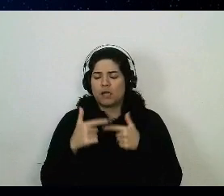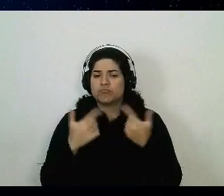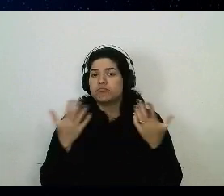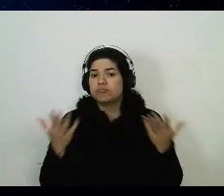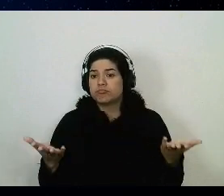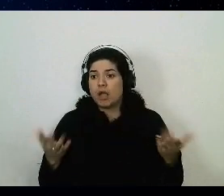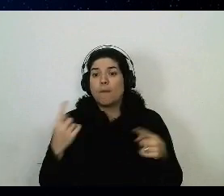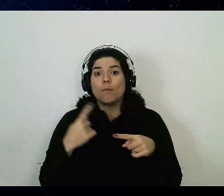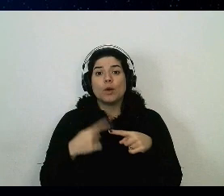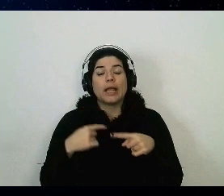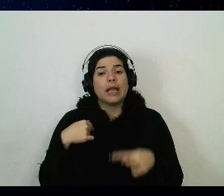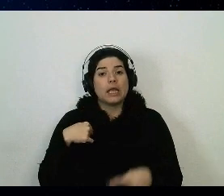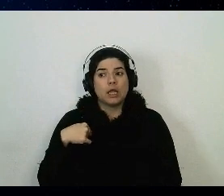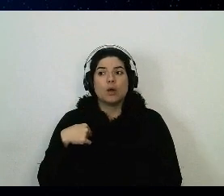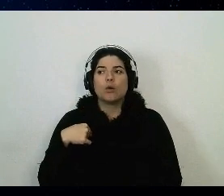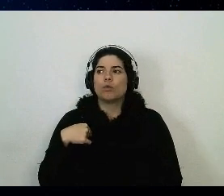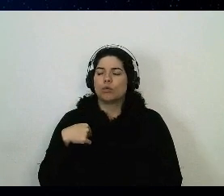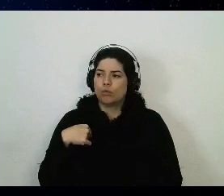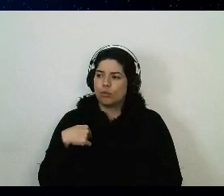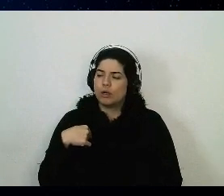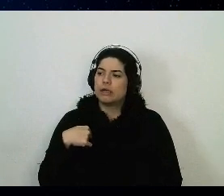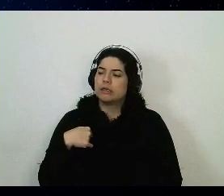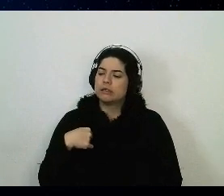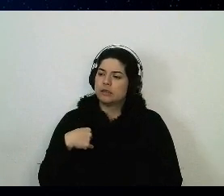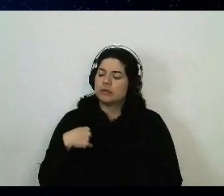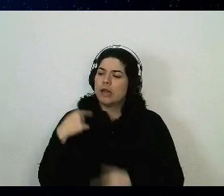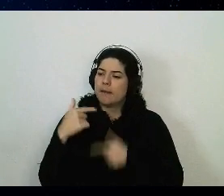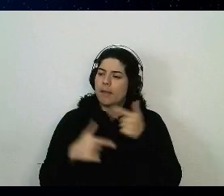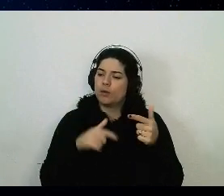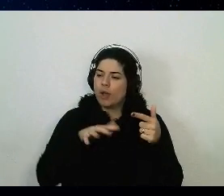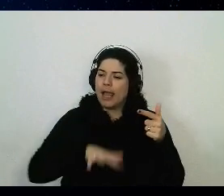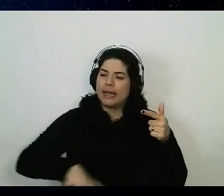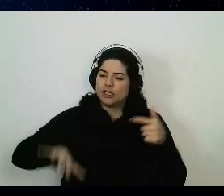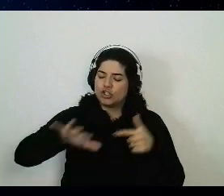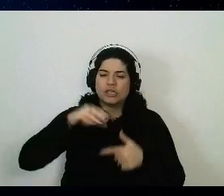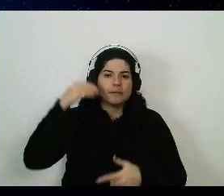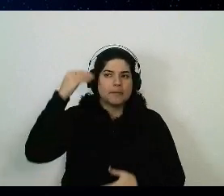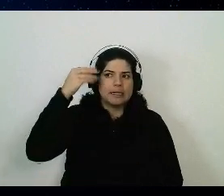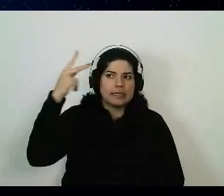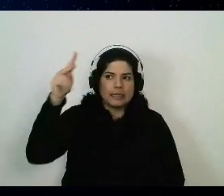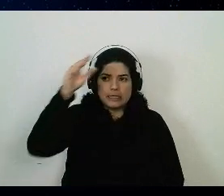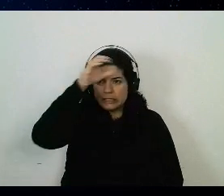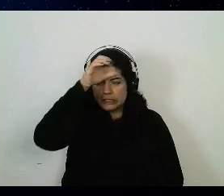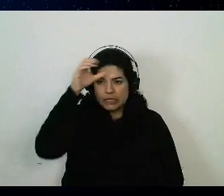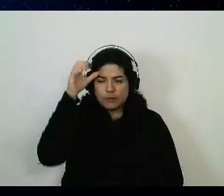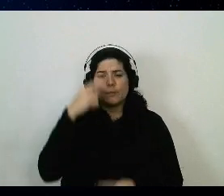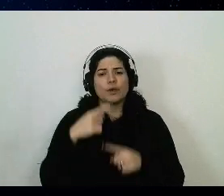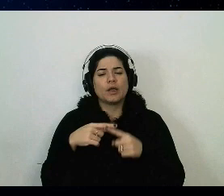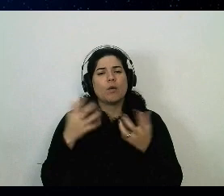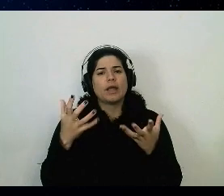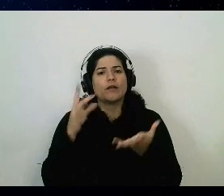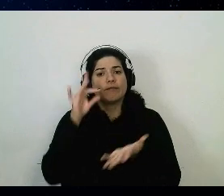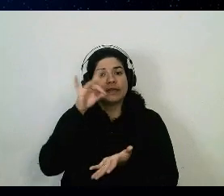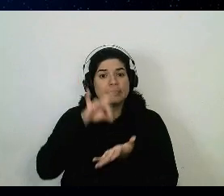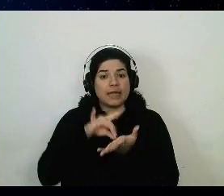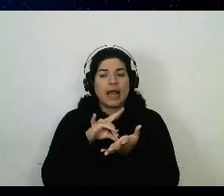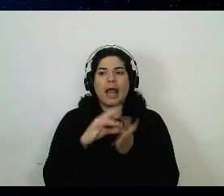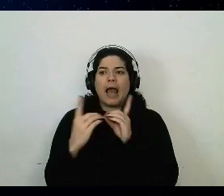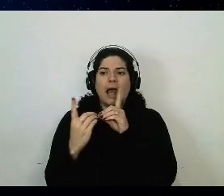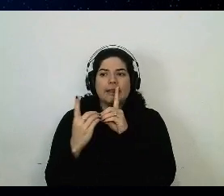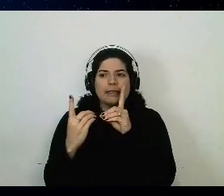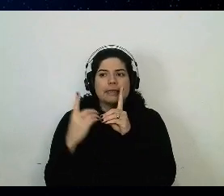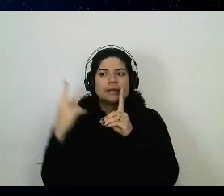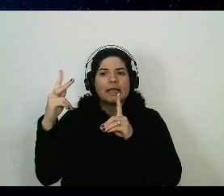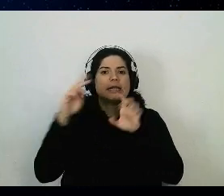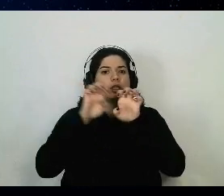um Customer Experience? Qual é o impacto que eu quero gerar em relação aos clientes que eu atendo, em relação à estrutura do cliente que eu